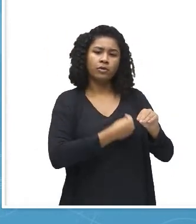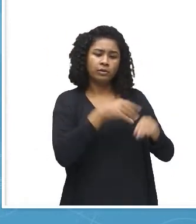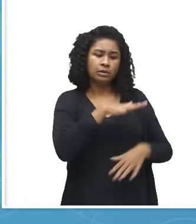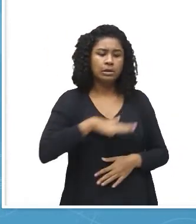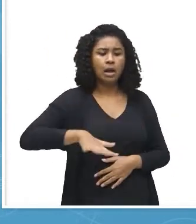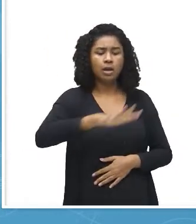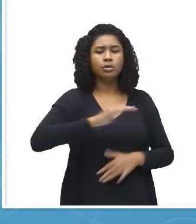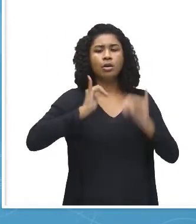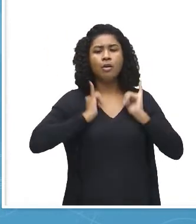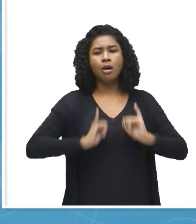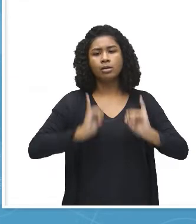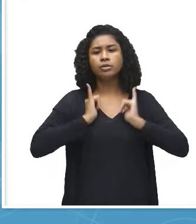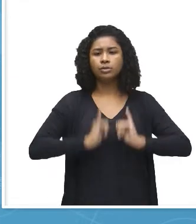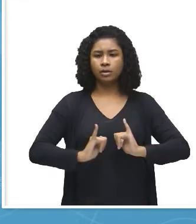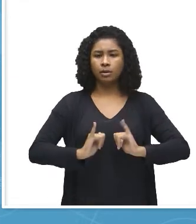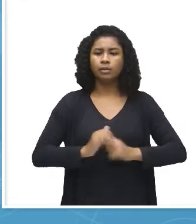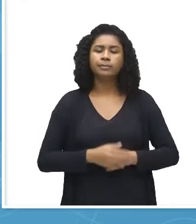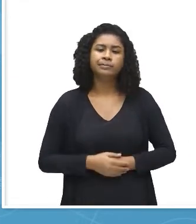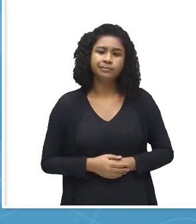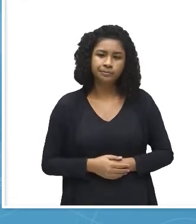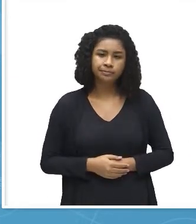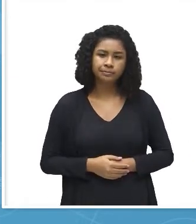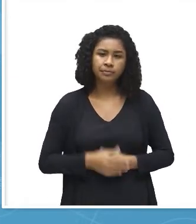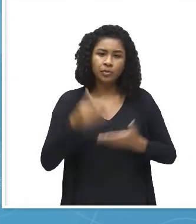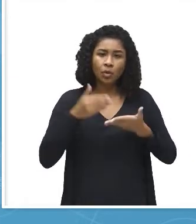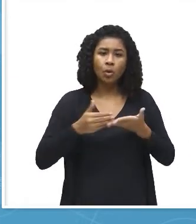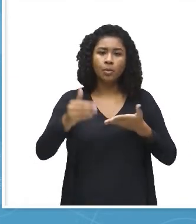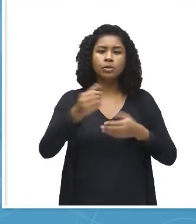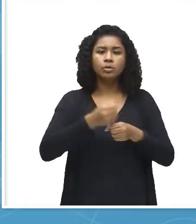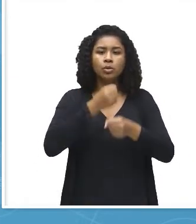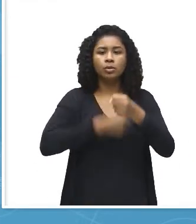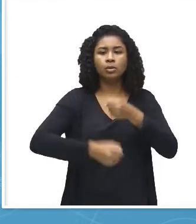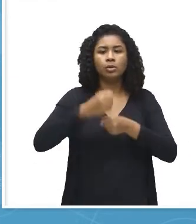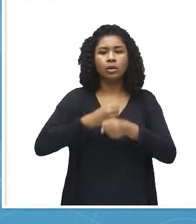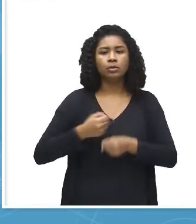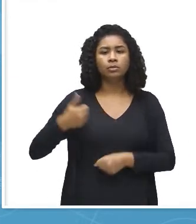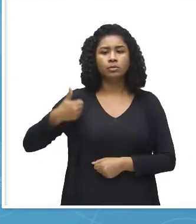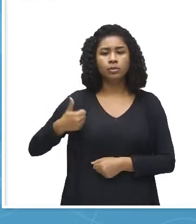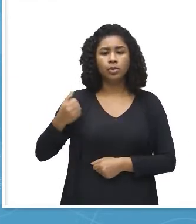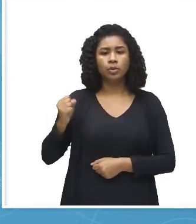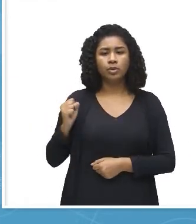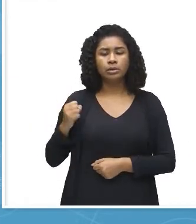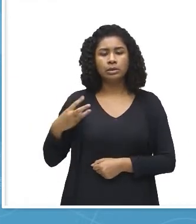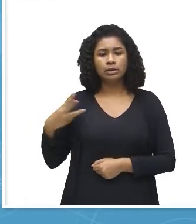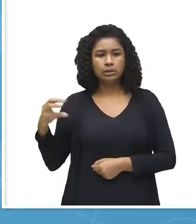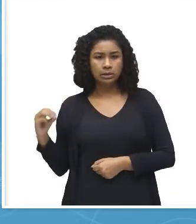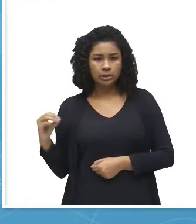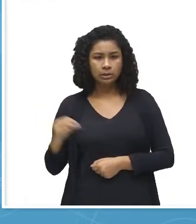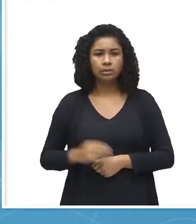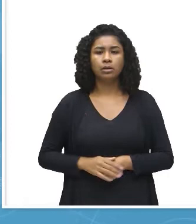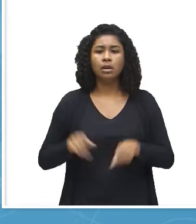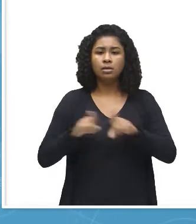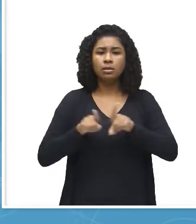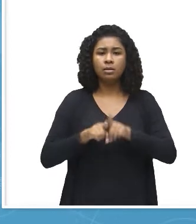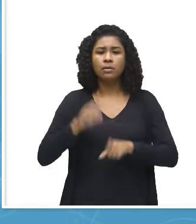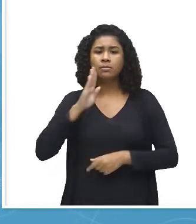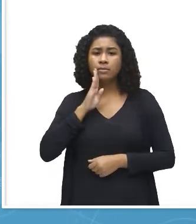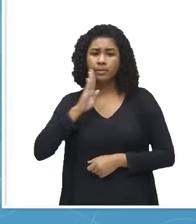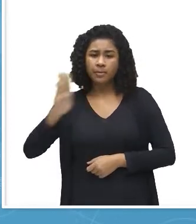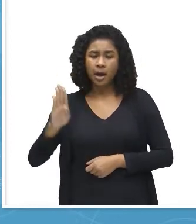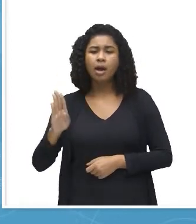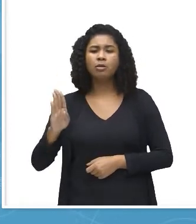Argélia. Conquista iniciada a partir de 1830. Os belgas, que também foram uma grande potência imperialista na